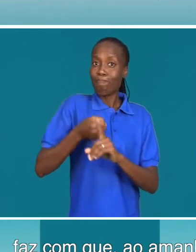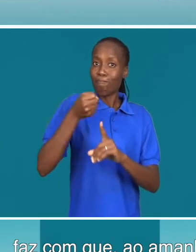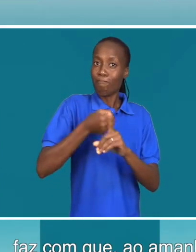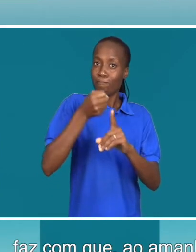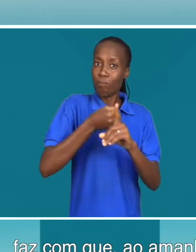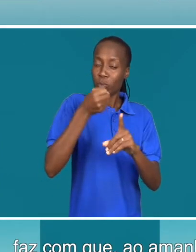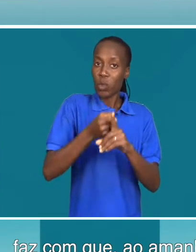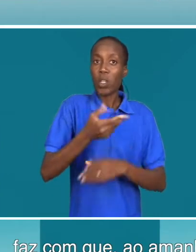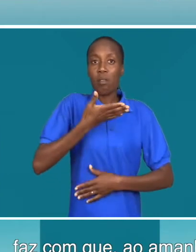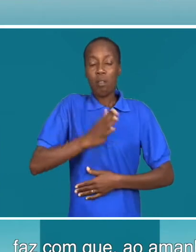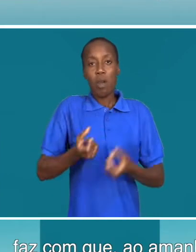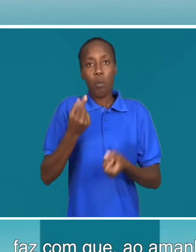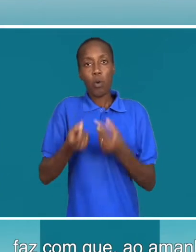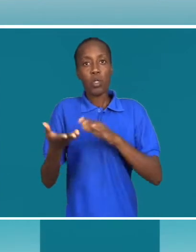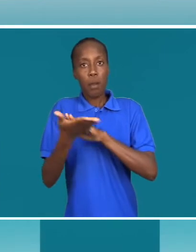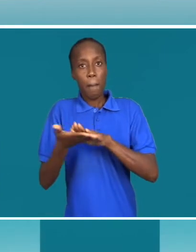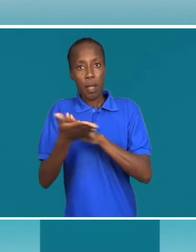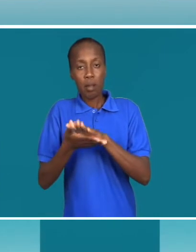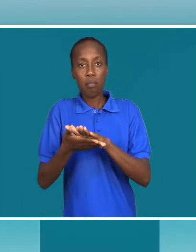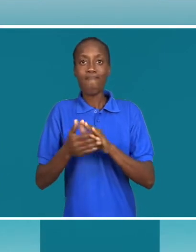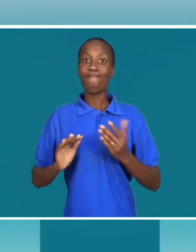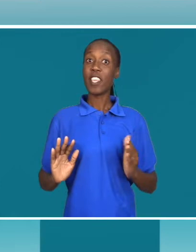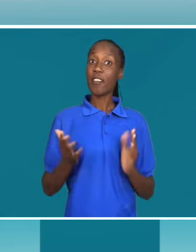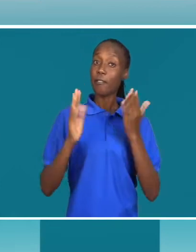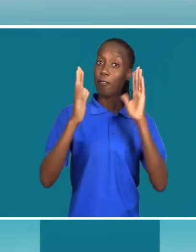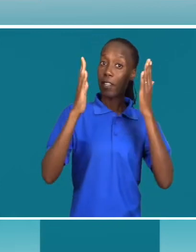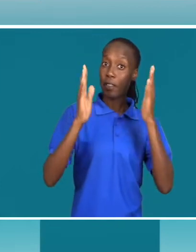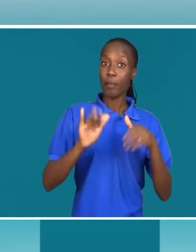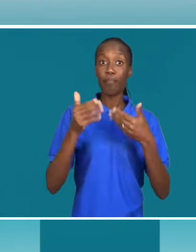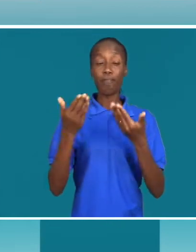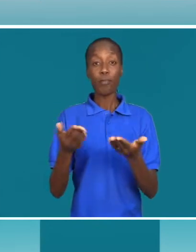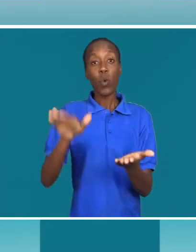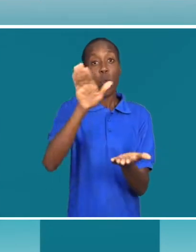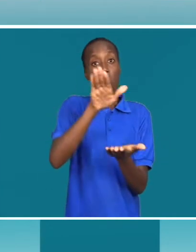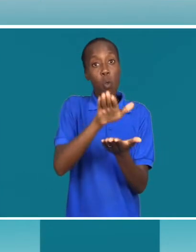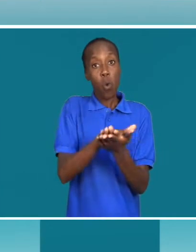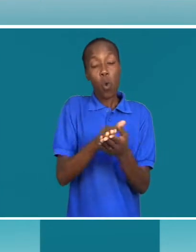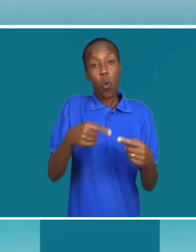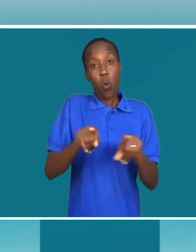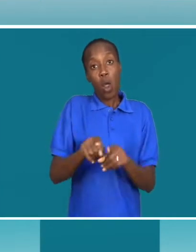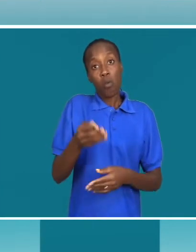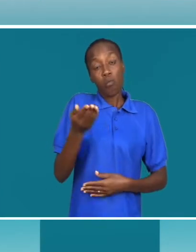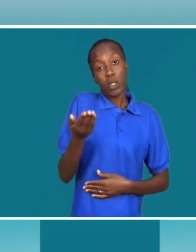luta pelo que há de mais básico, a sobrevivência. Estamos